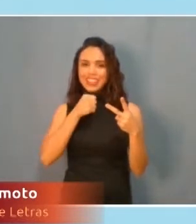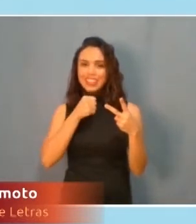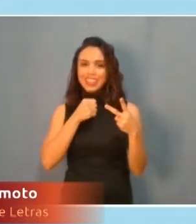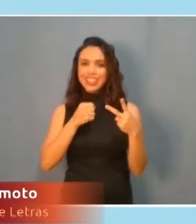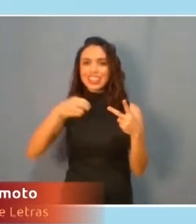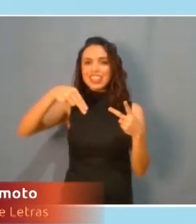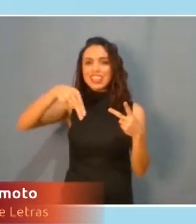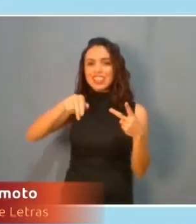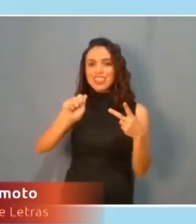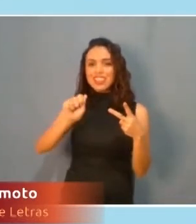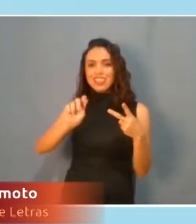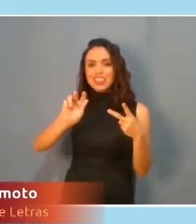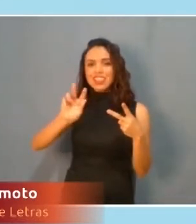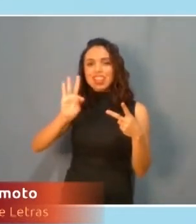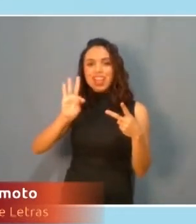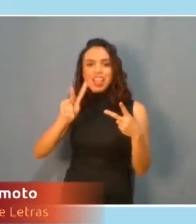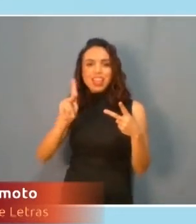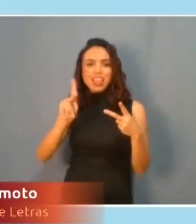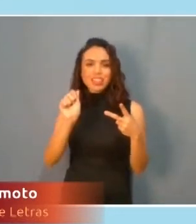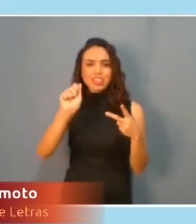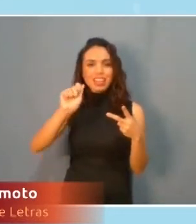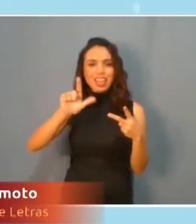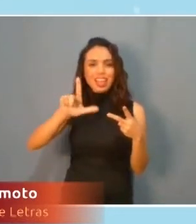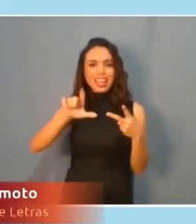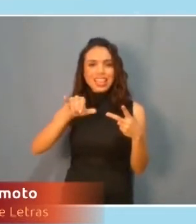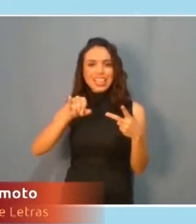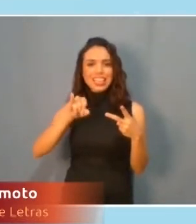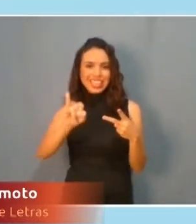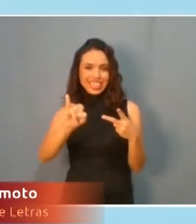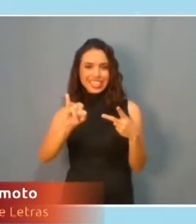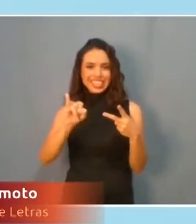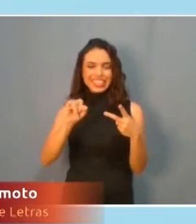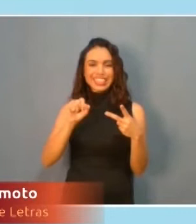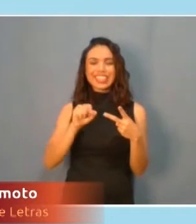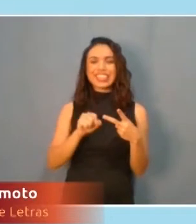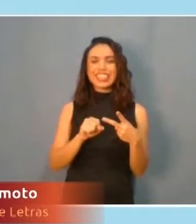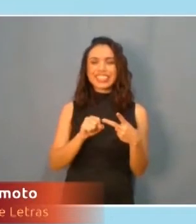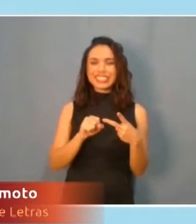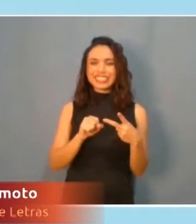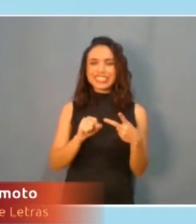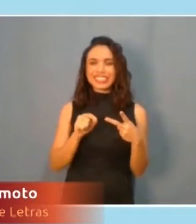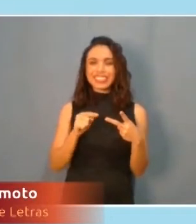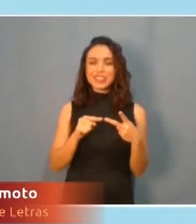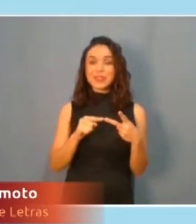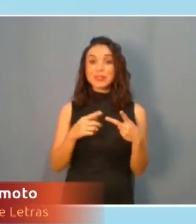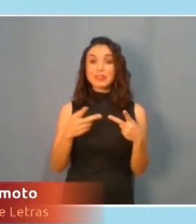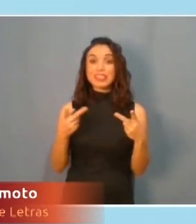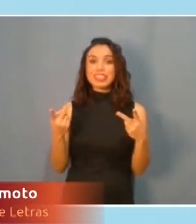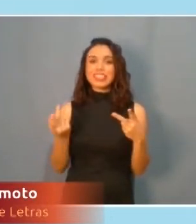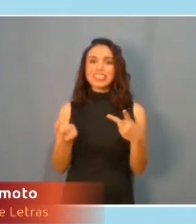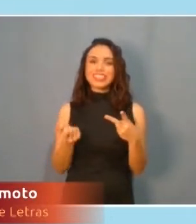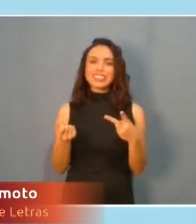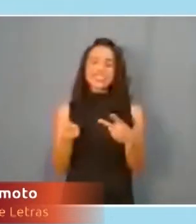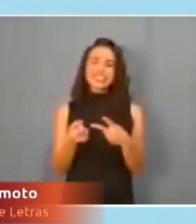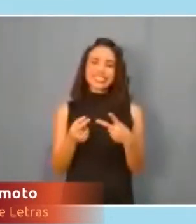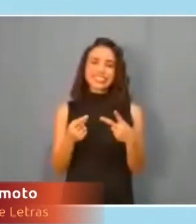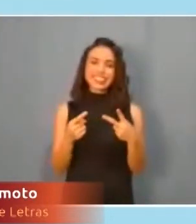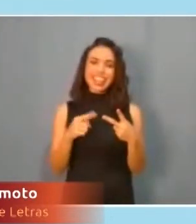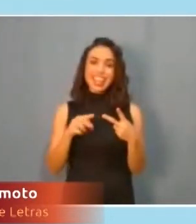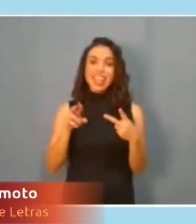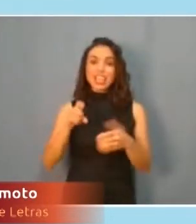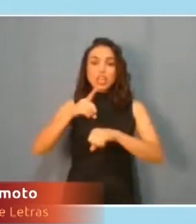Nathalie Begin, devia ter perguntado seu sobrenome, Nathalie, mas se estiver errada você me corrige. Ela que é doutora em